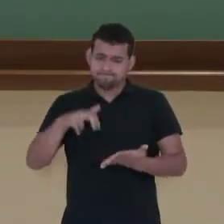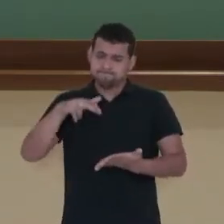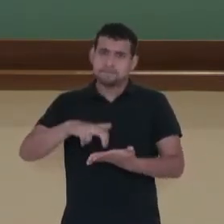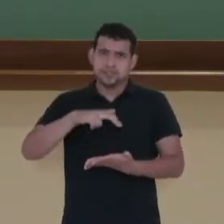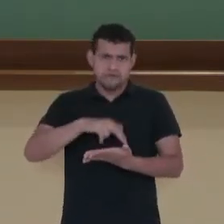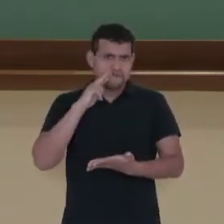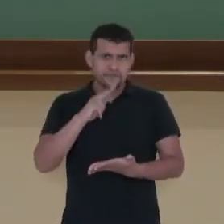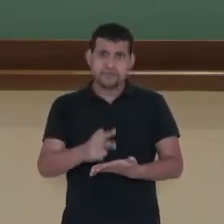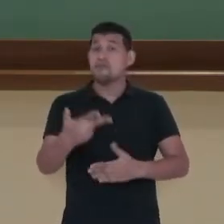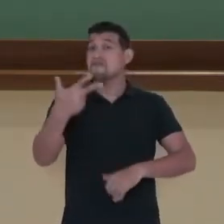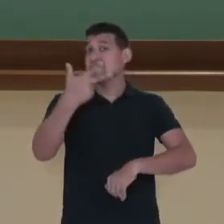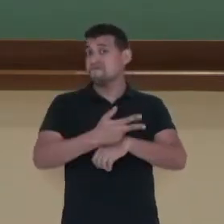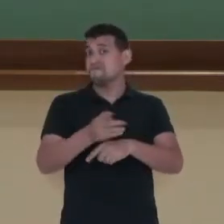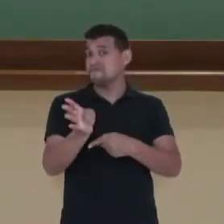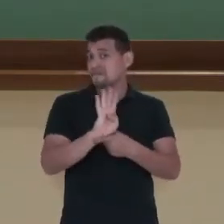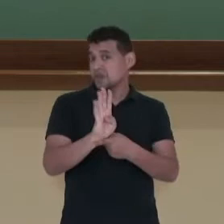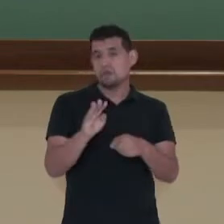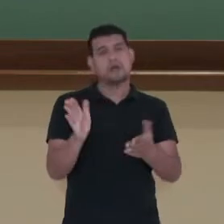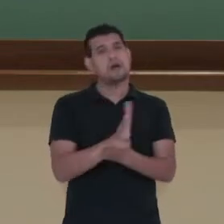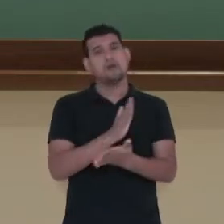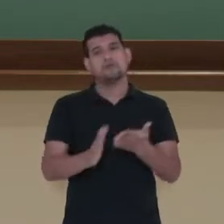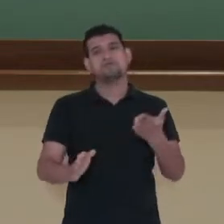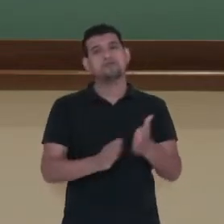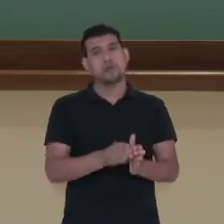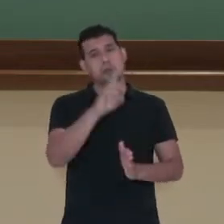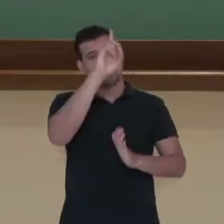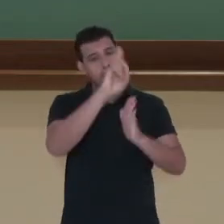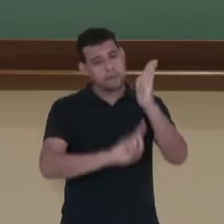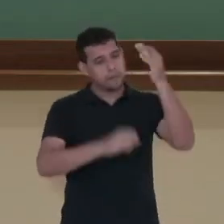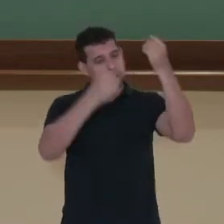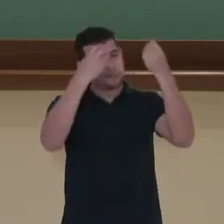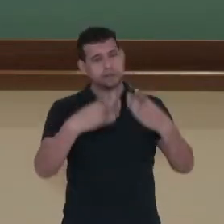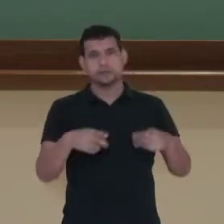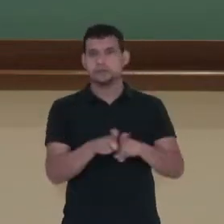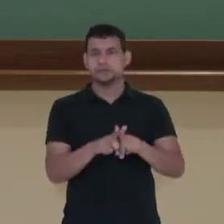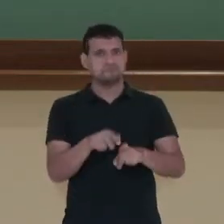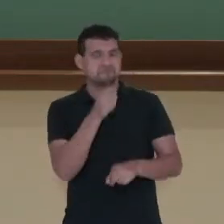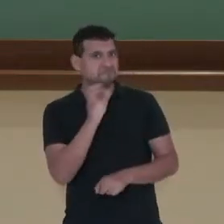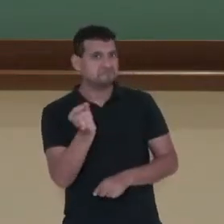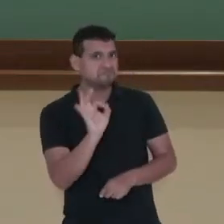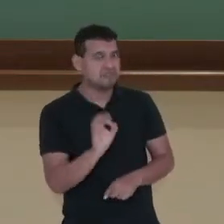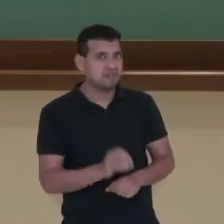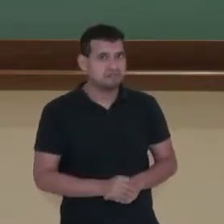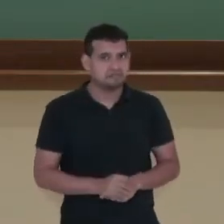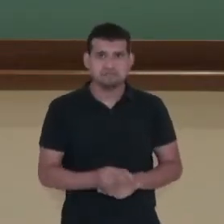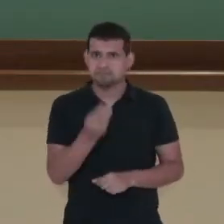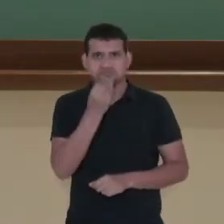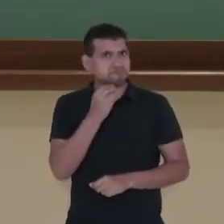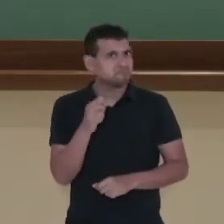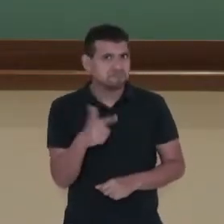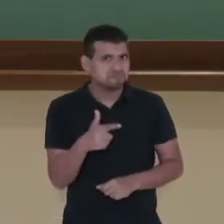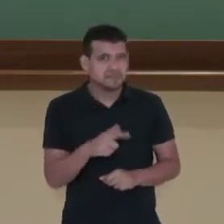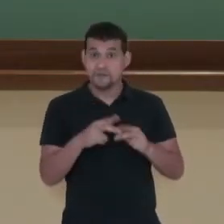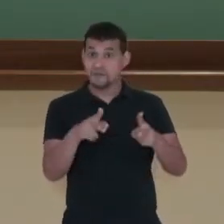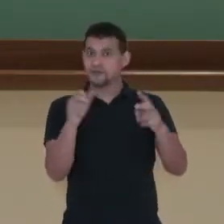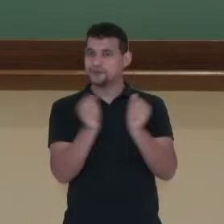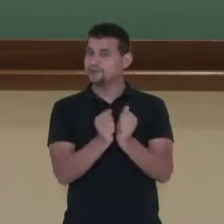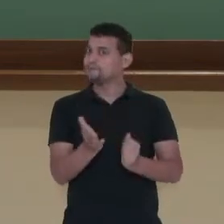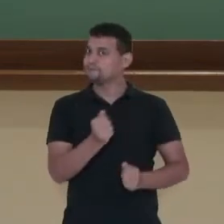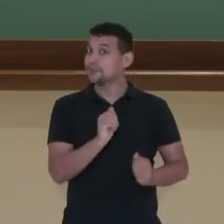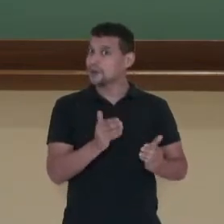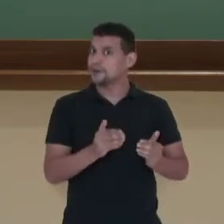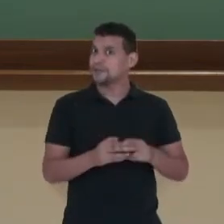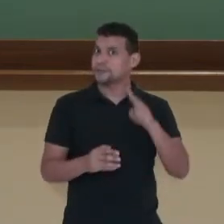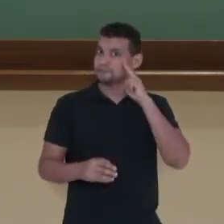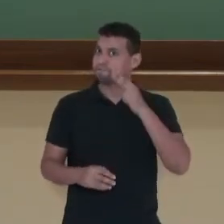assistiram um filme, um documentário? Se não tiveram a oportunidade, vamos ver juntos